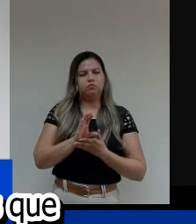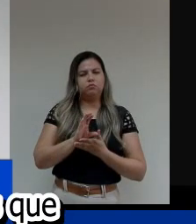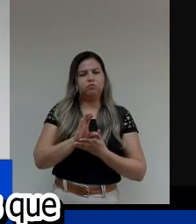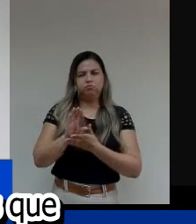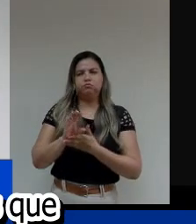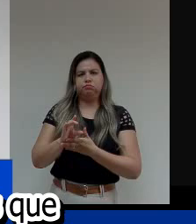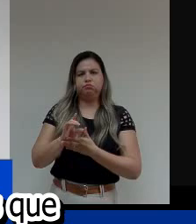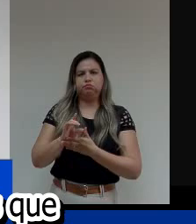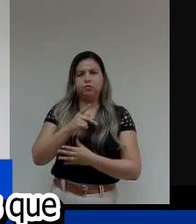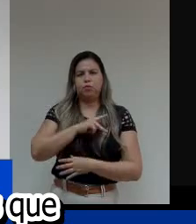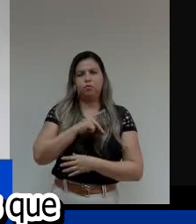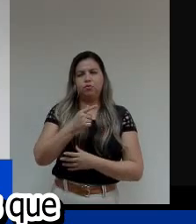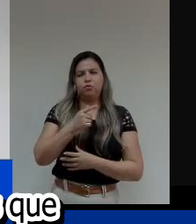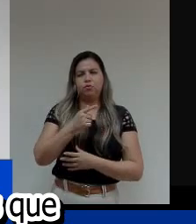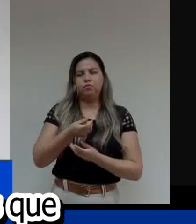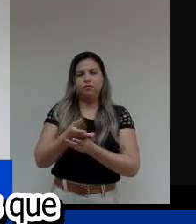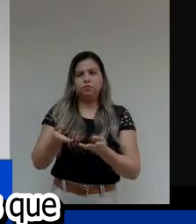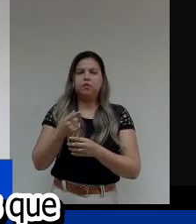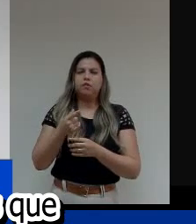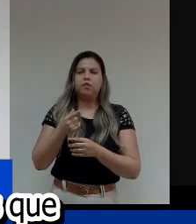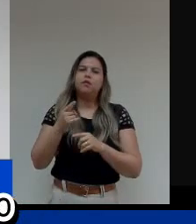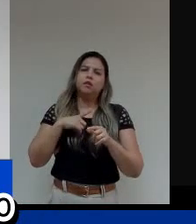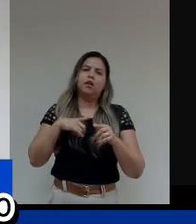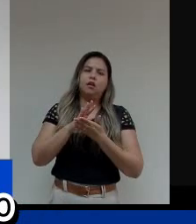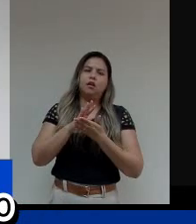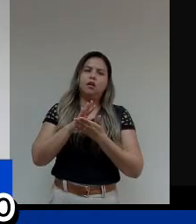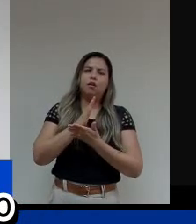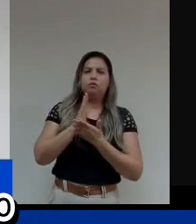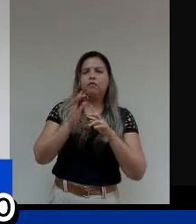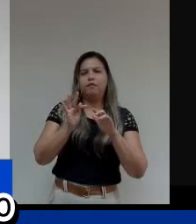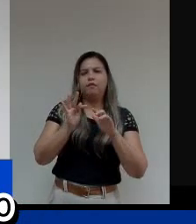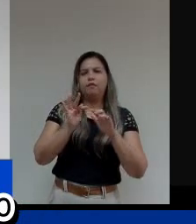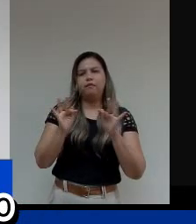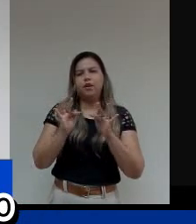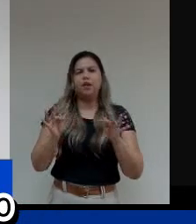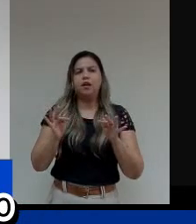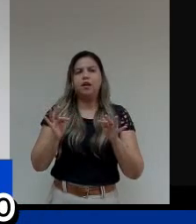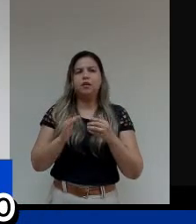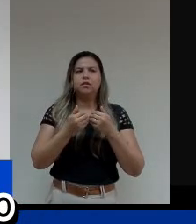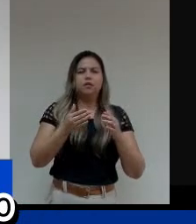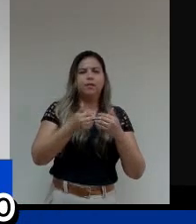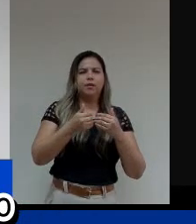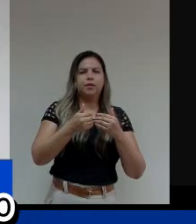O vídeo em questão, embora contenha frases que exaltam a reabertura